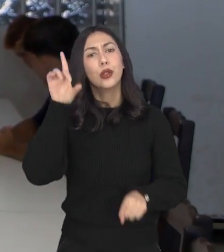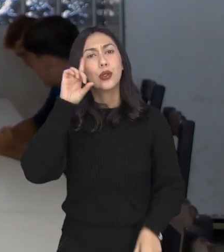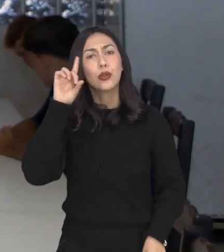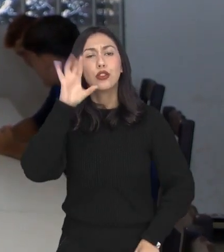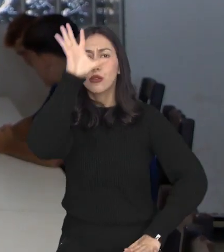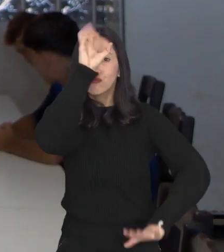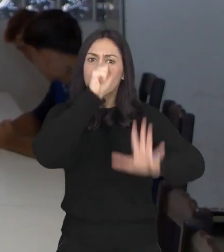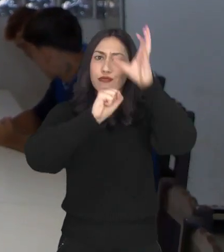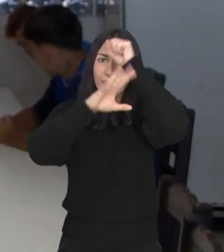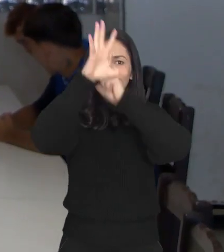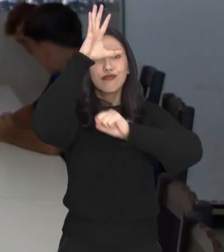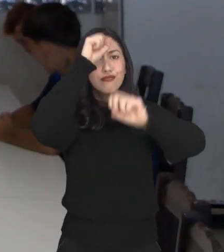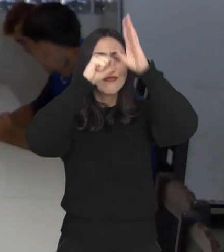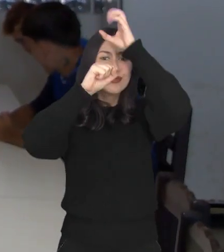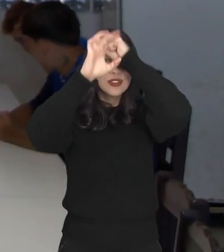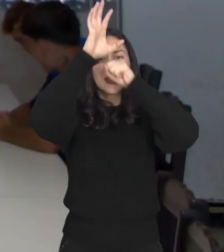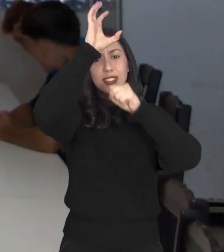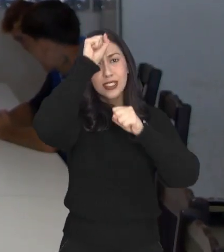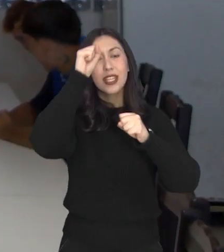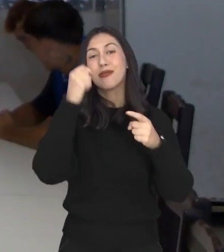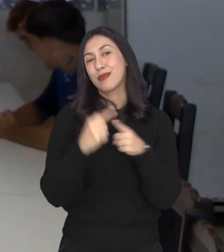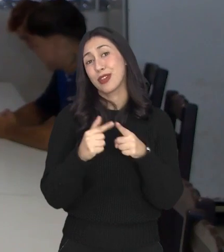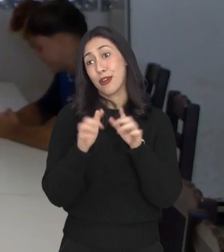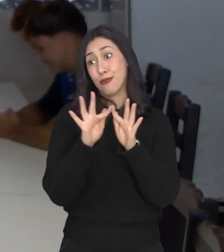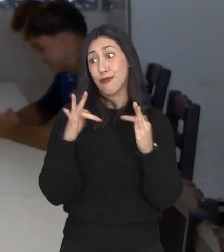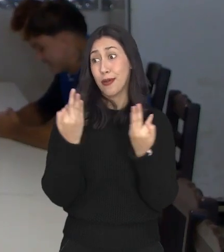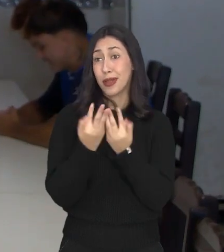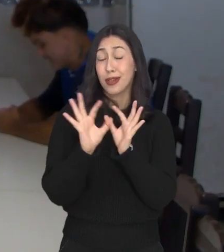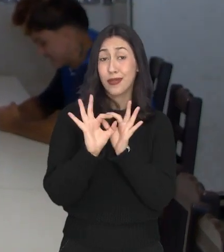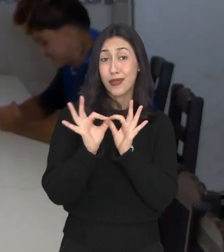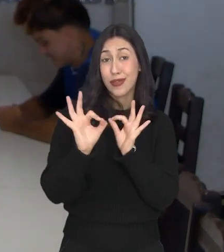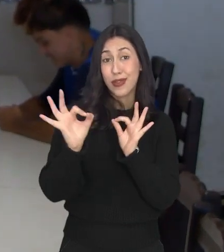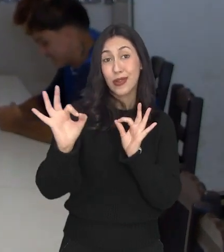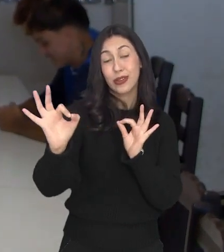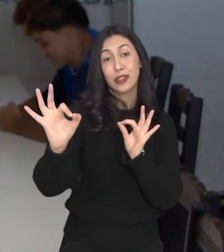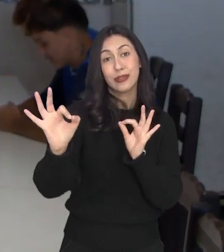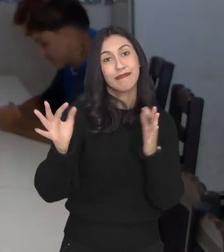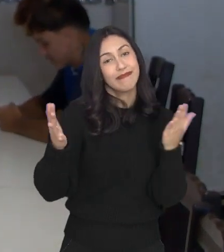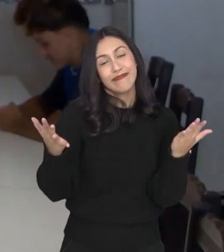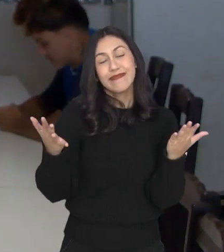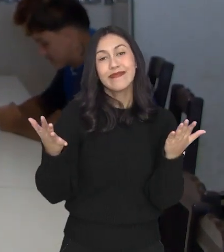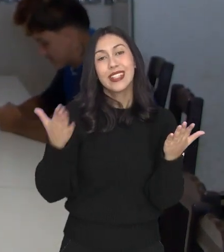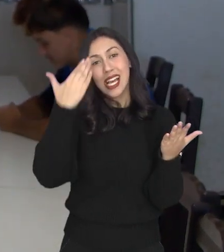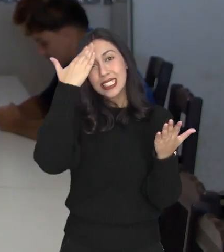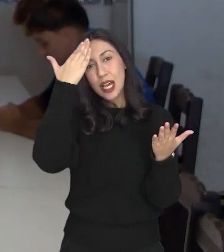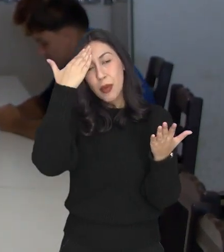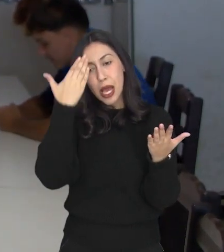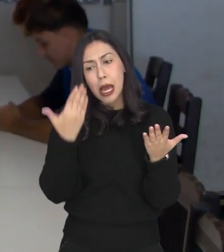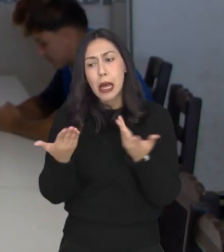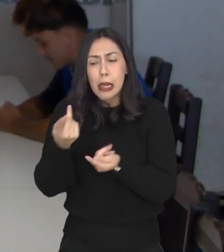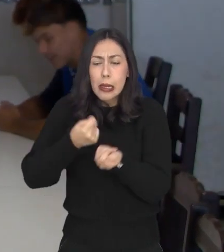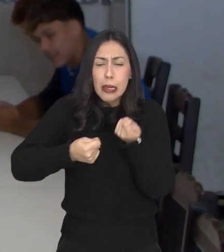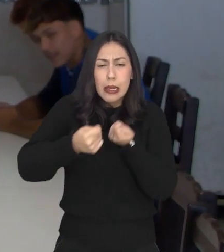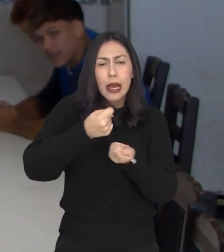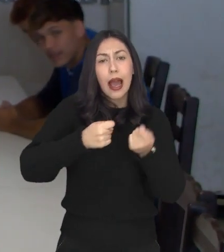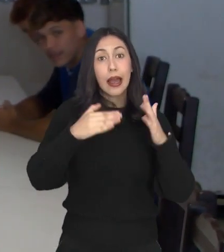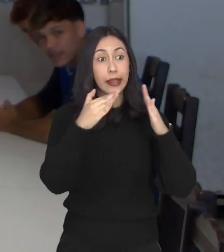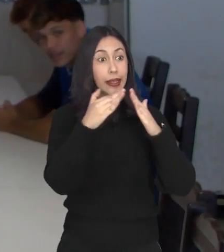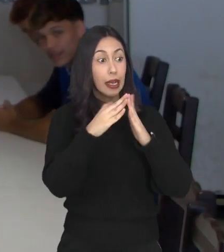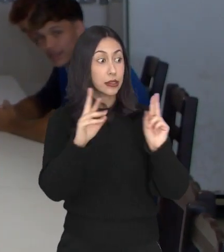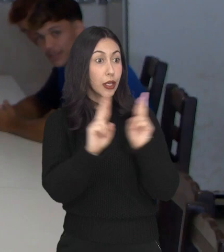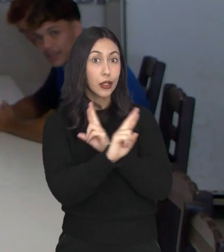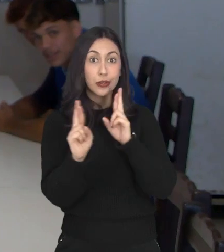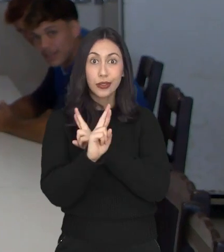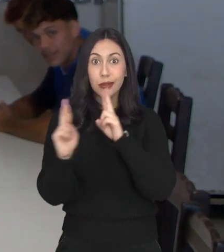que todo dia é um aprendizado para mim, que eu fico longe da minha família e, enfim, saber conviver com